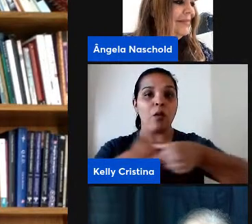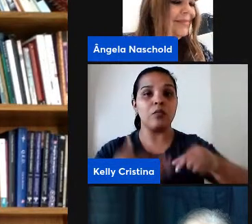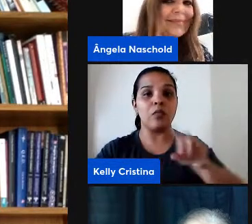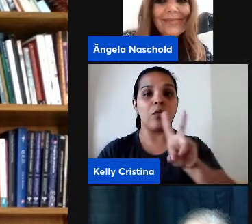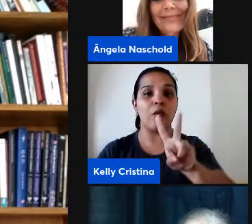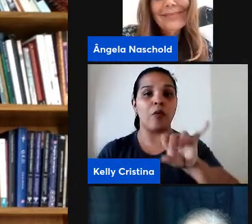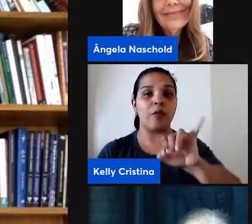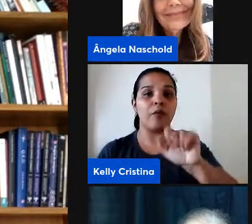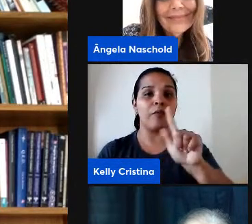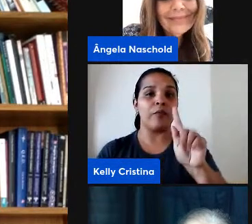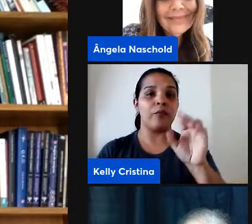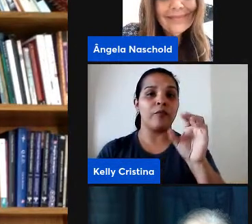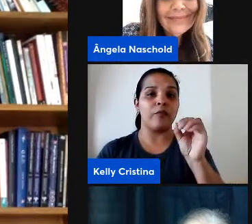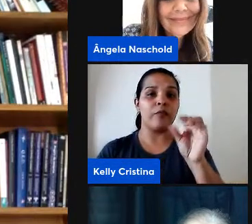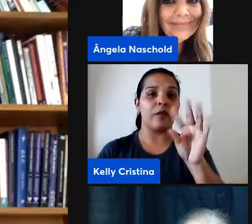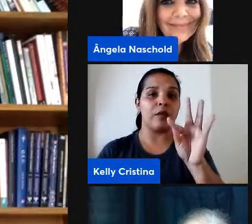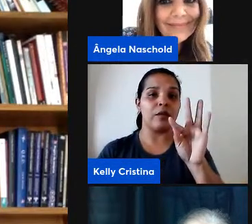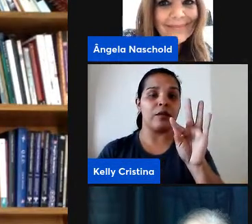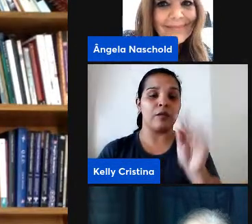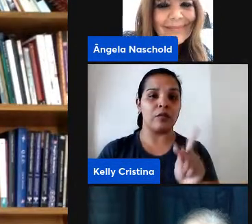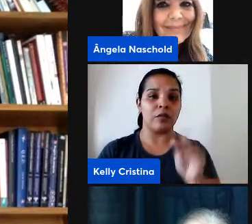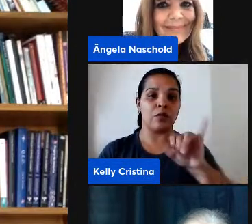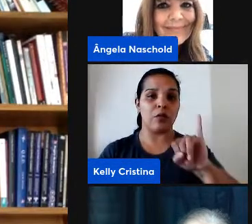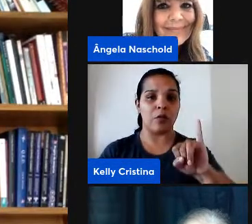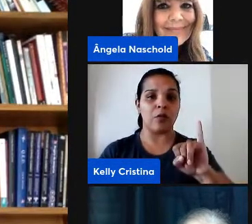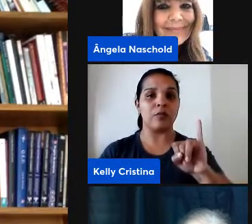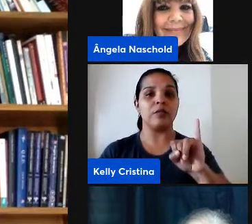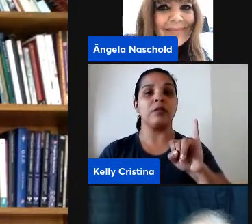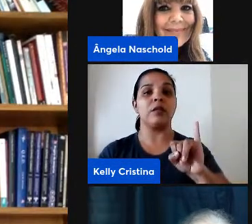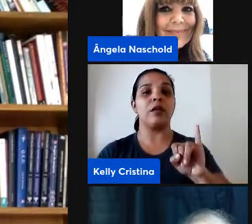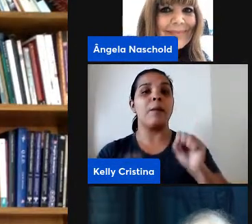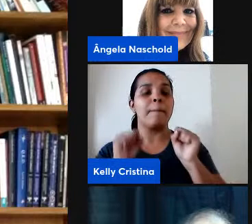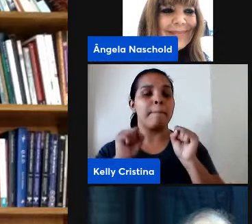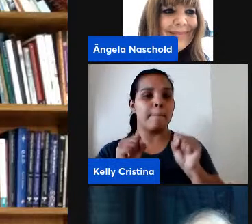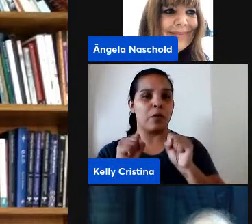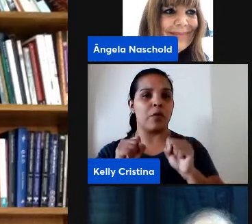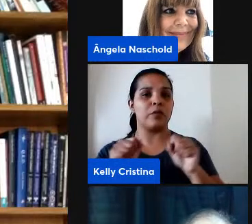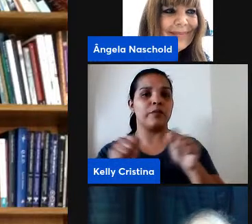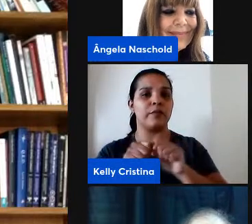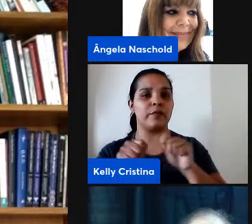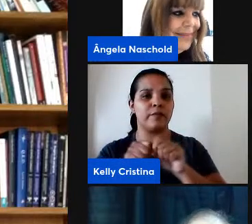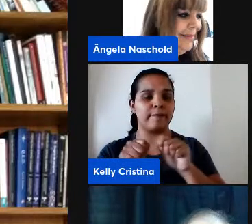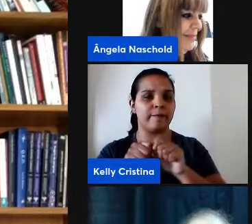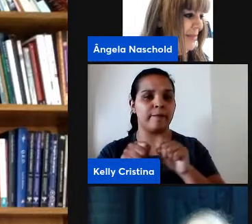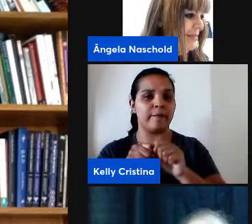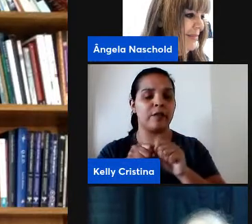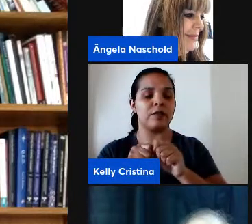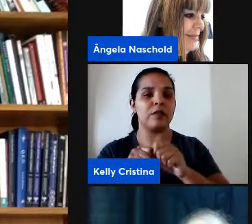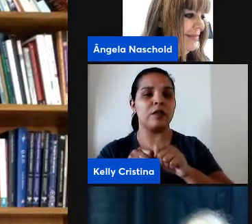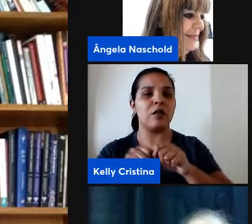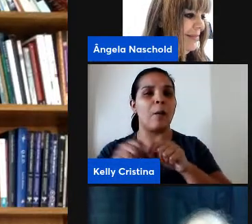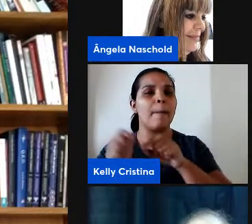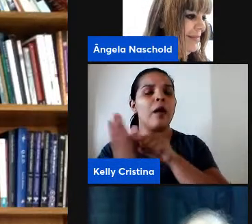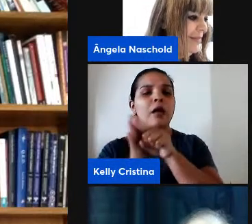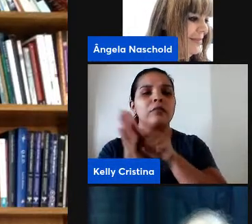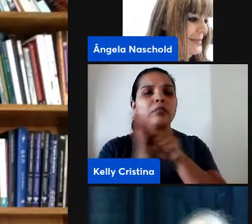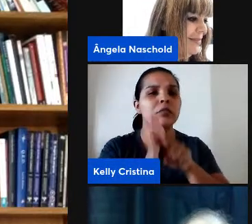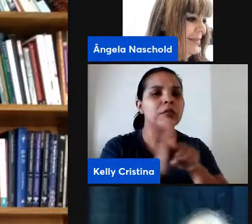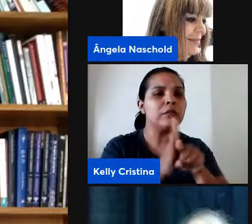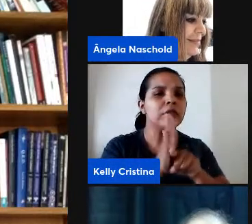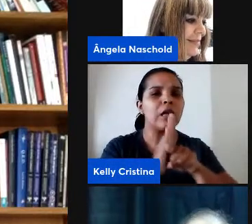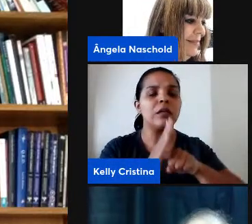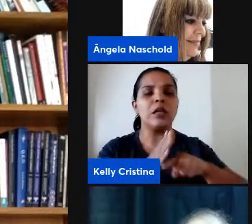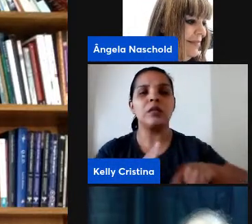também. Eu acho que tu tens todas as condições de fazer uma análise global disso aí,